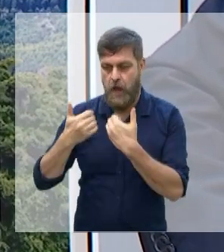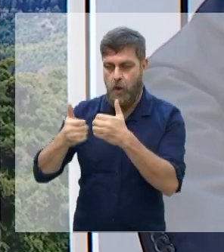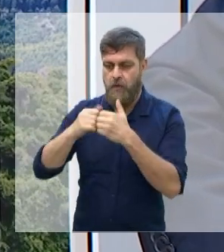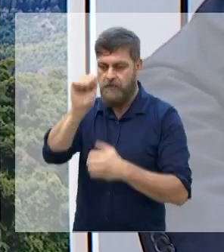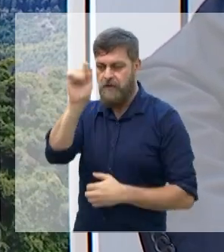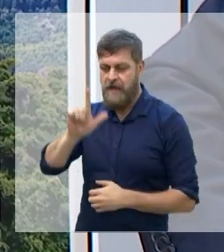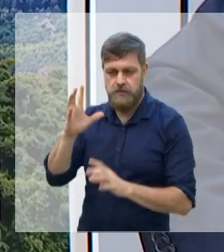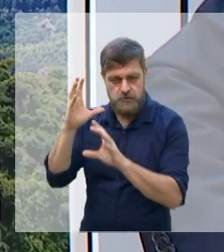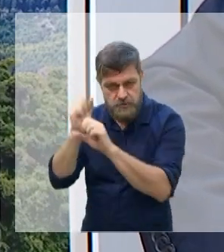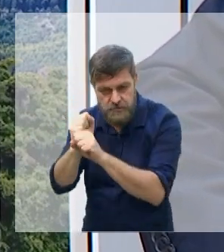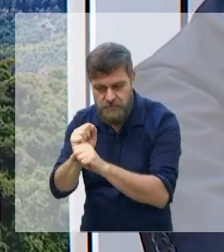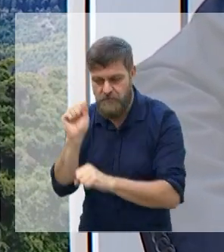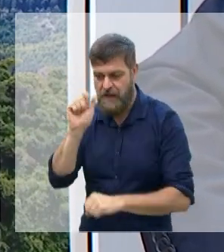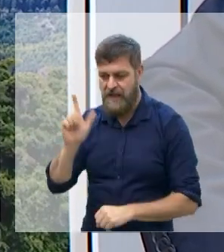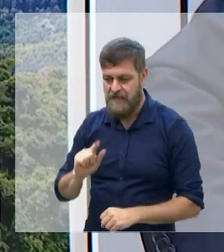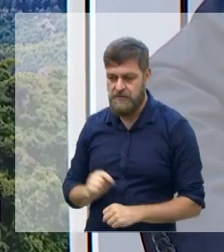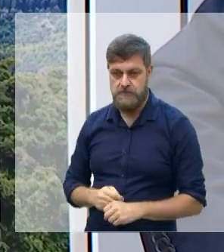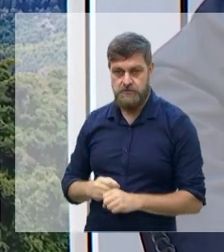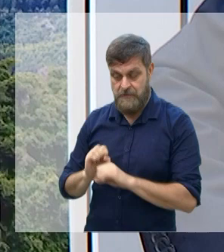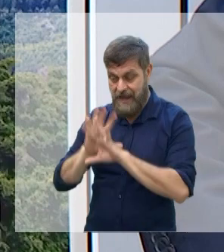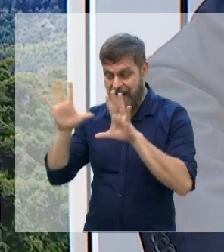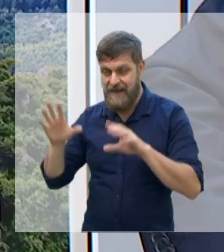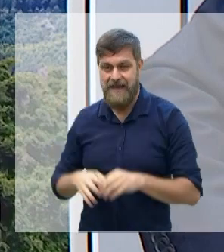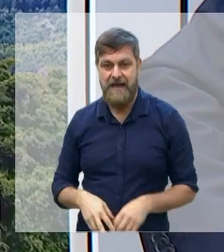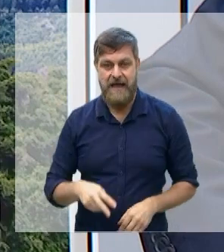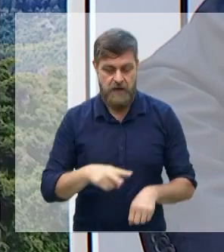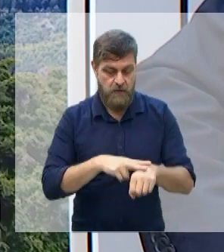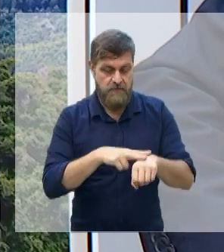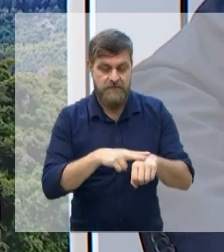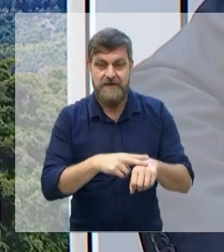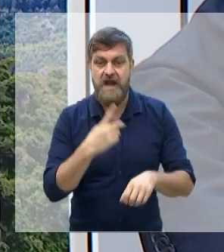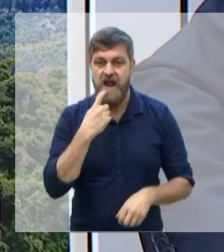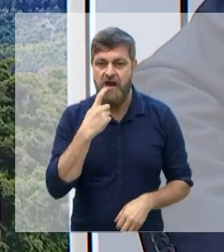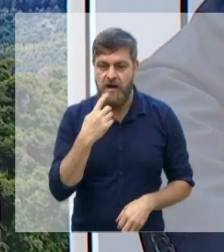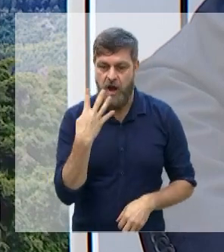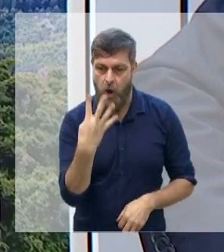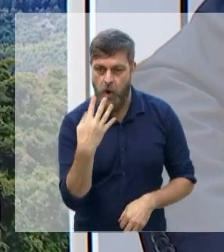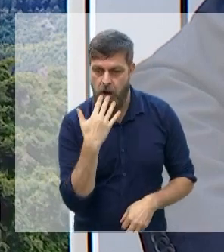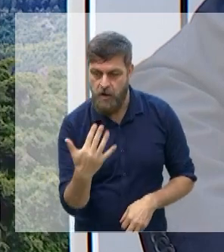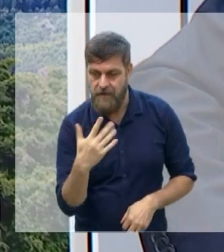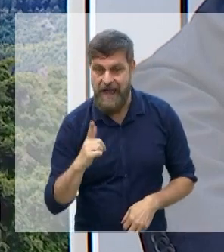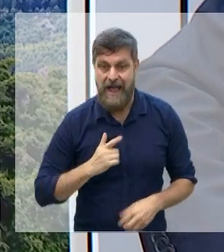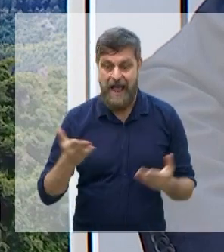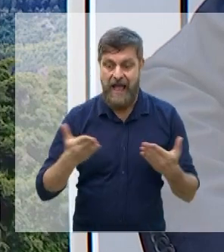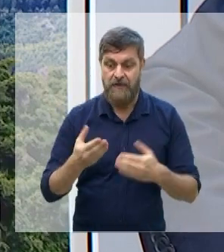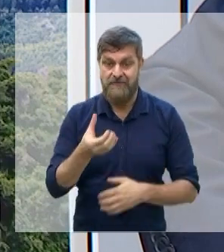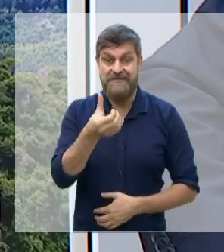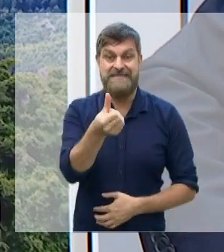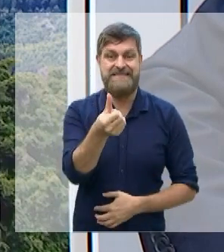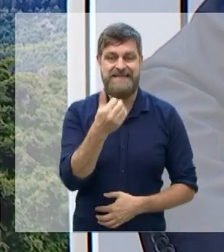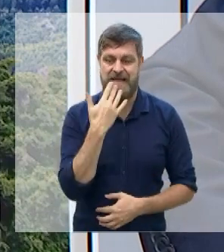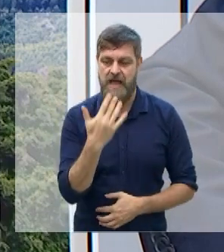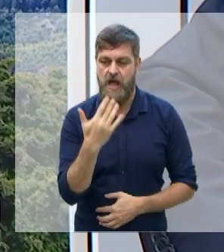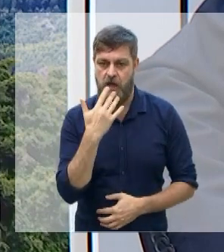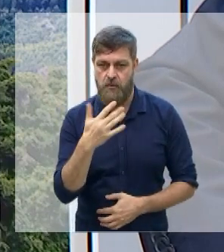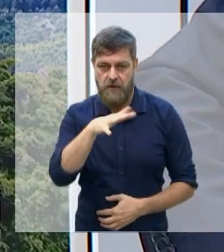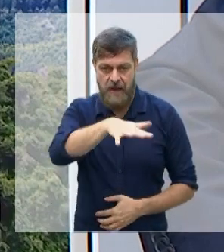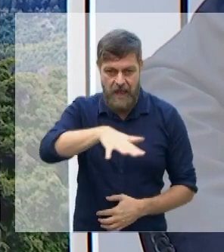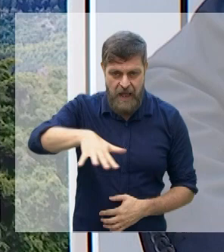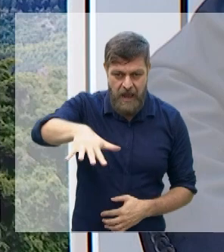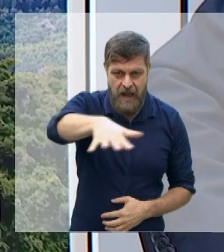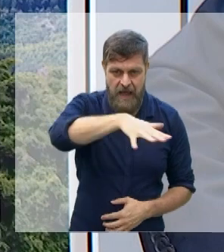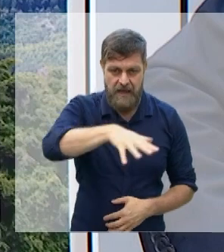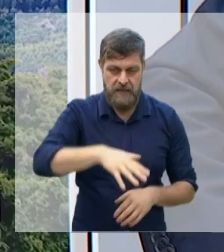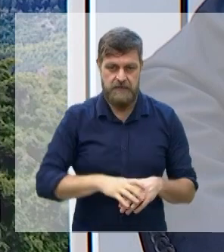azul mais escuro azul mais claro tem o verde eo vermelho são as quatro áreas nós vamos ter seis ao invés de quatro as áreas serão